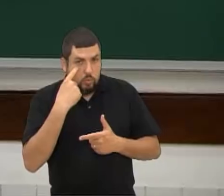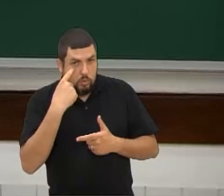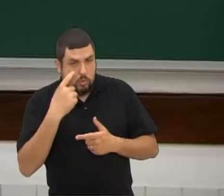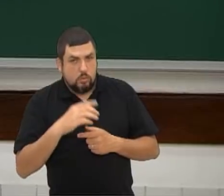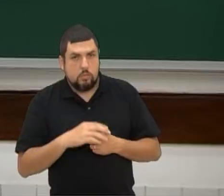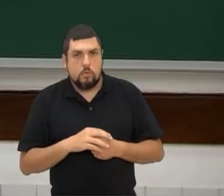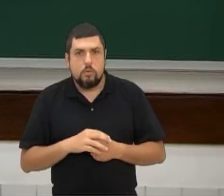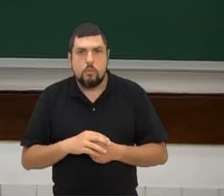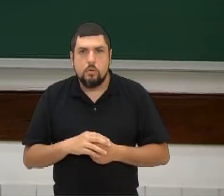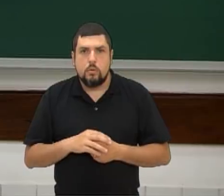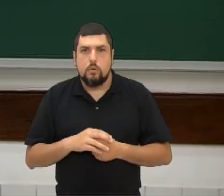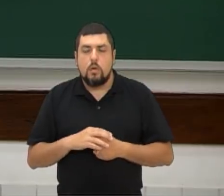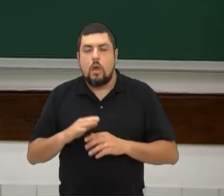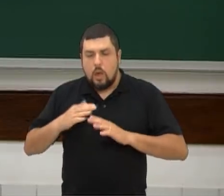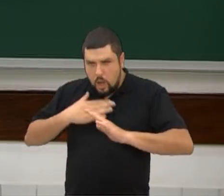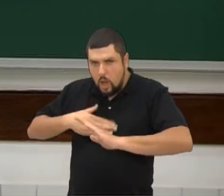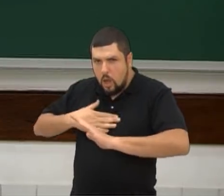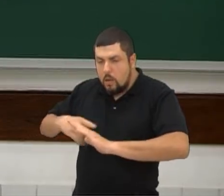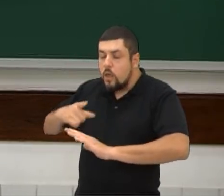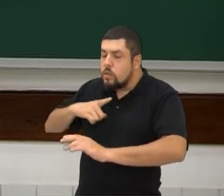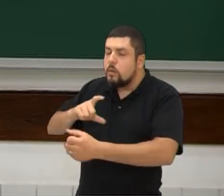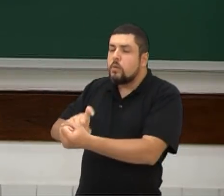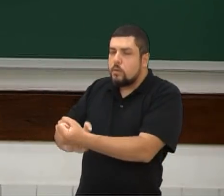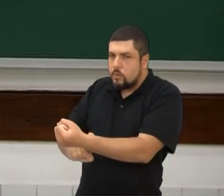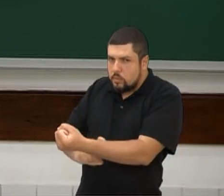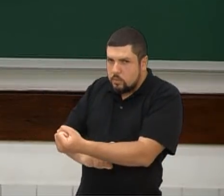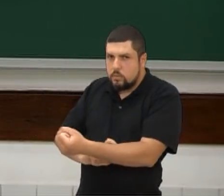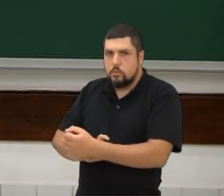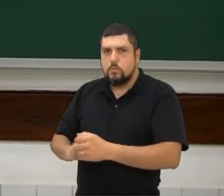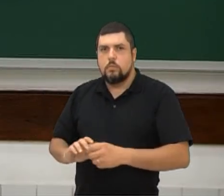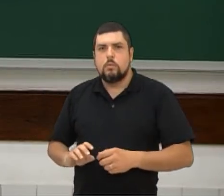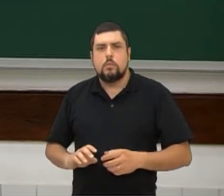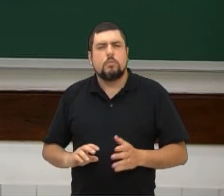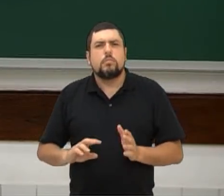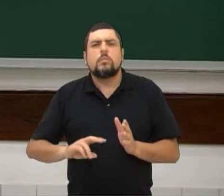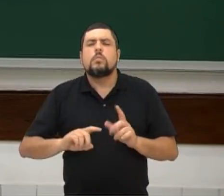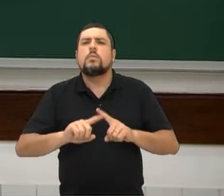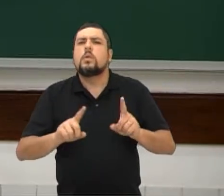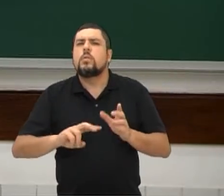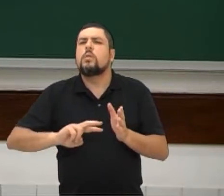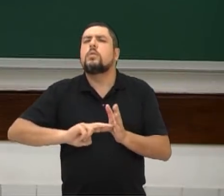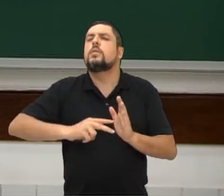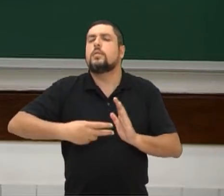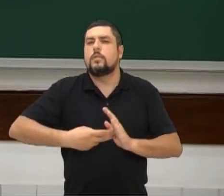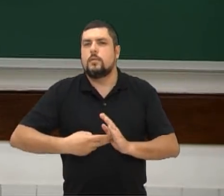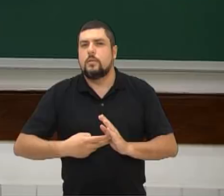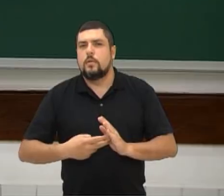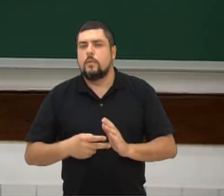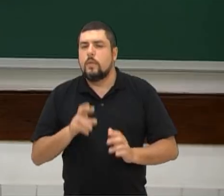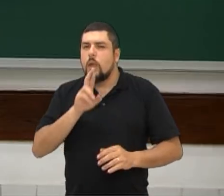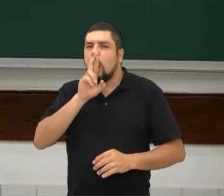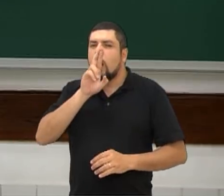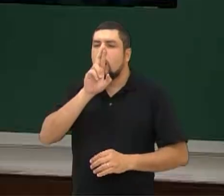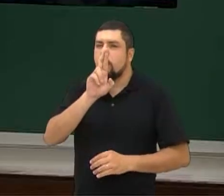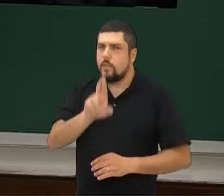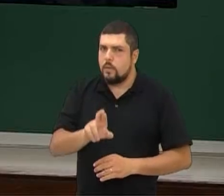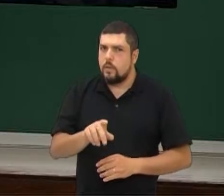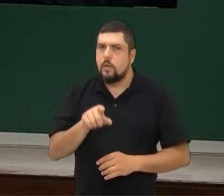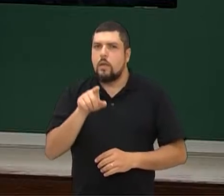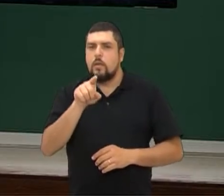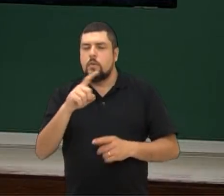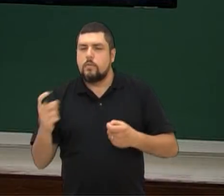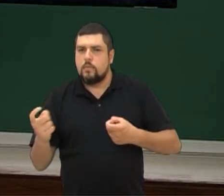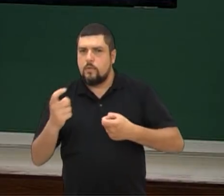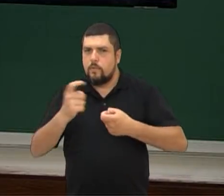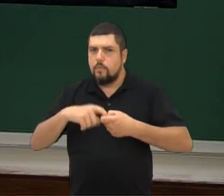lá. Tenha nervo. Então, qual é o sentido desse tenha nervo? Um tempinho para você responder aí no seu caderno e eu volto